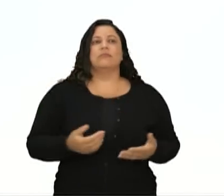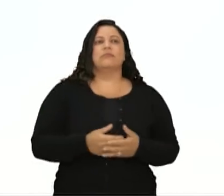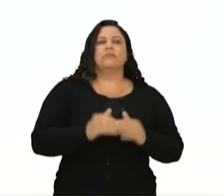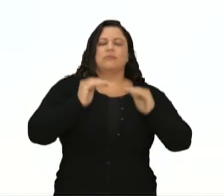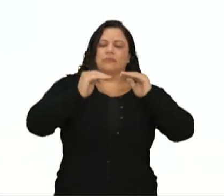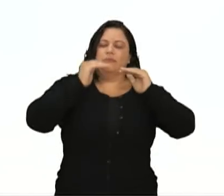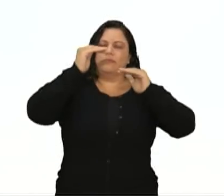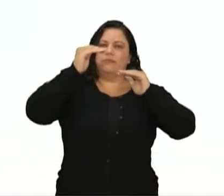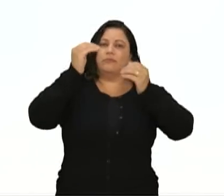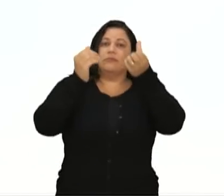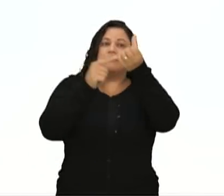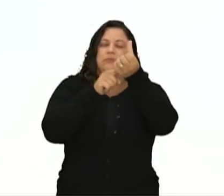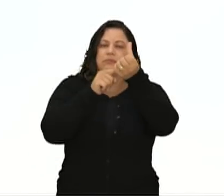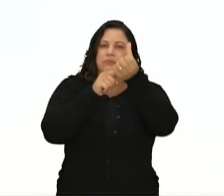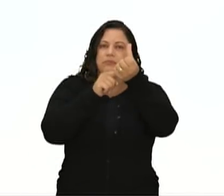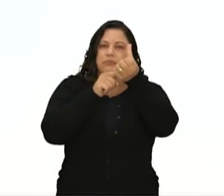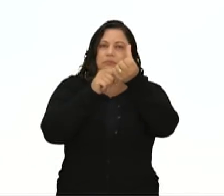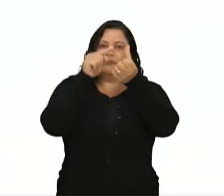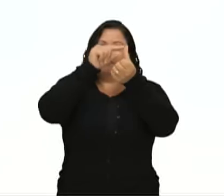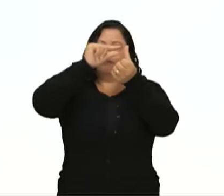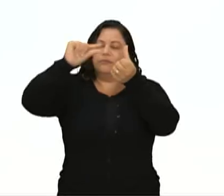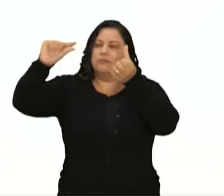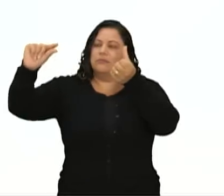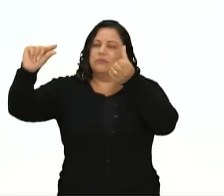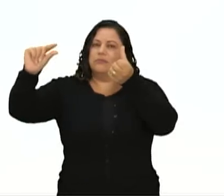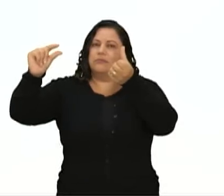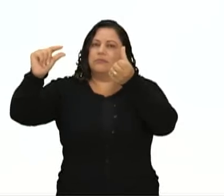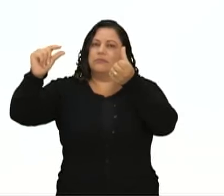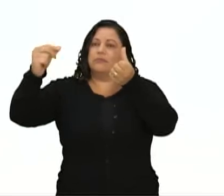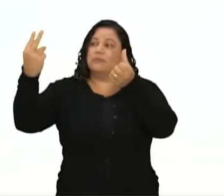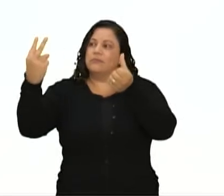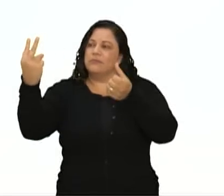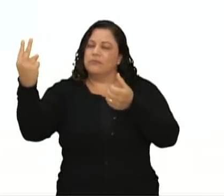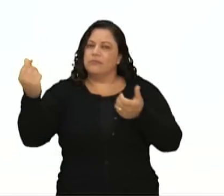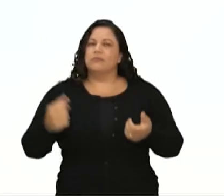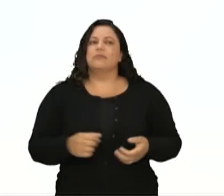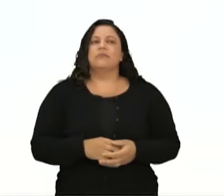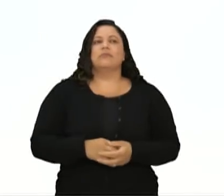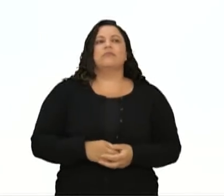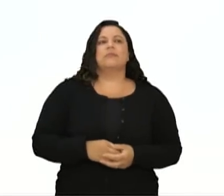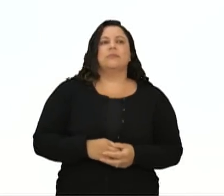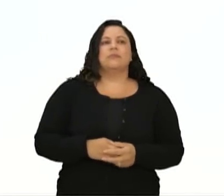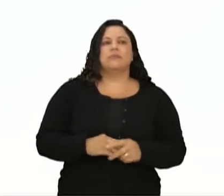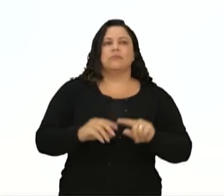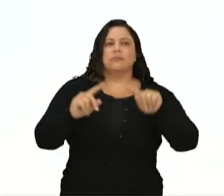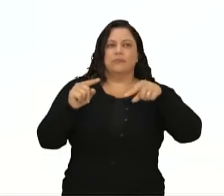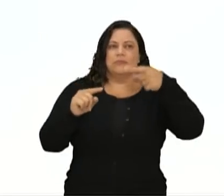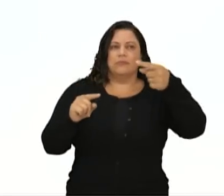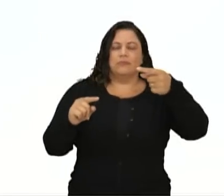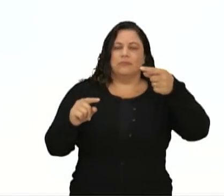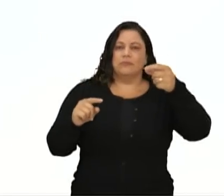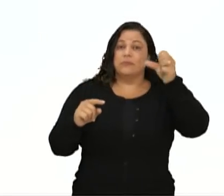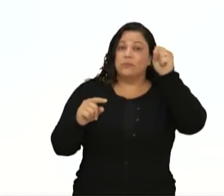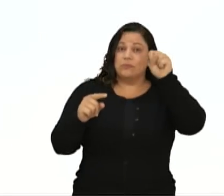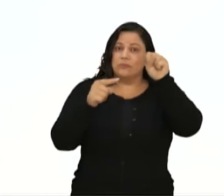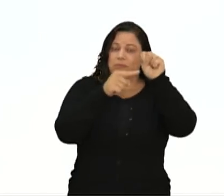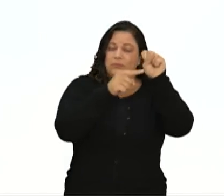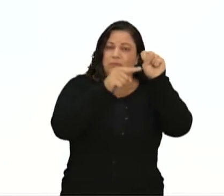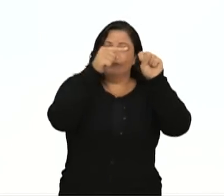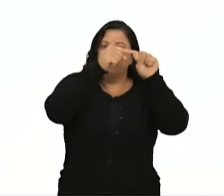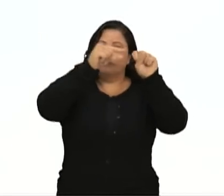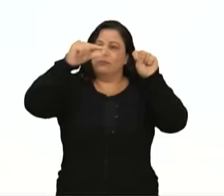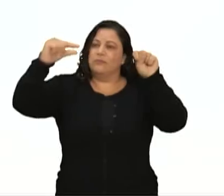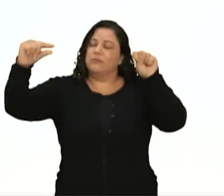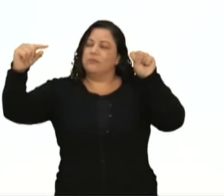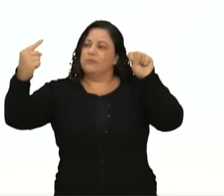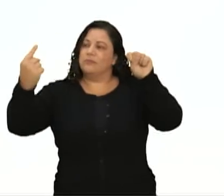nós temos que 6 alunos assistiram 2 filmes. Nós temos também que 8 alunos